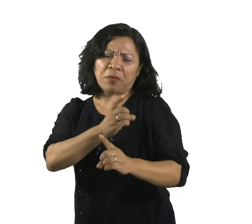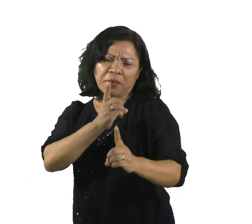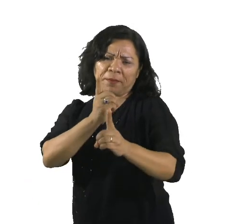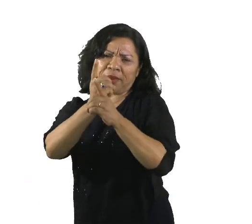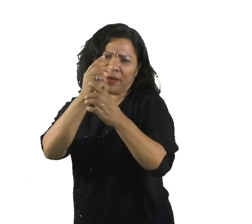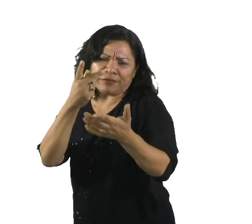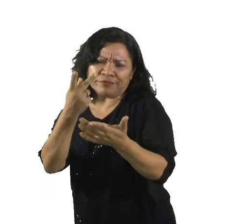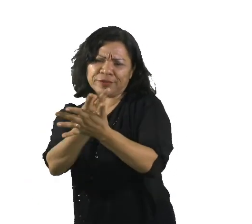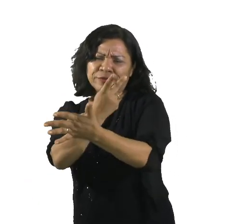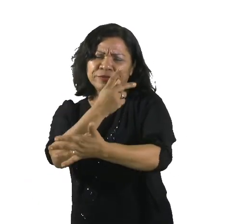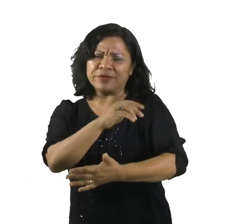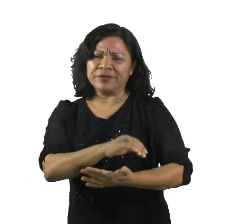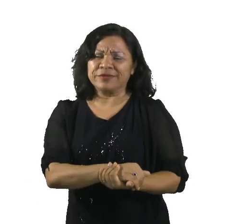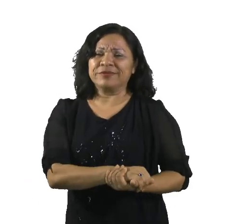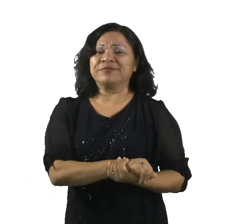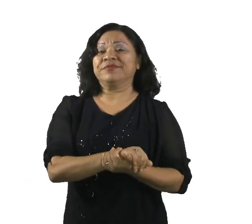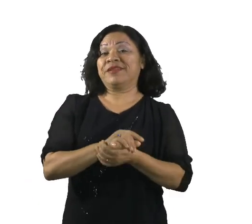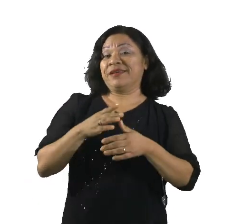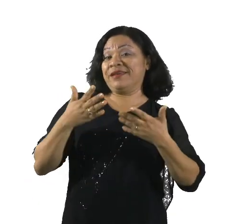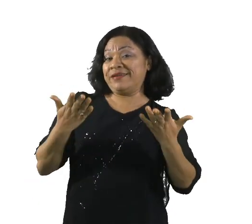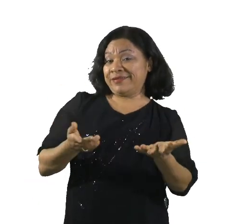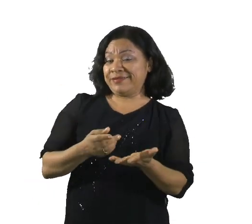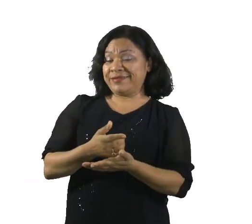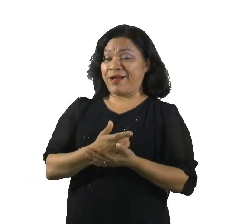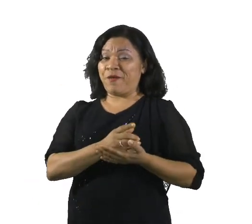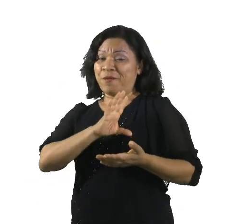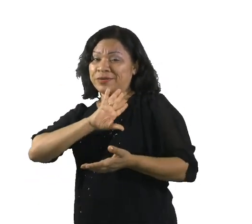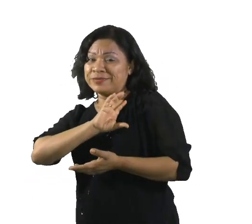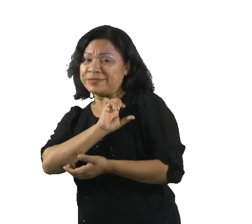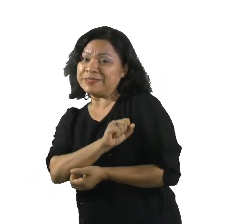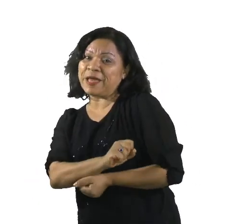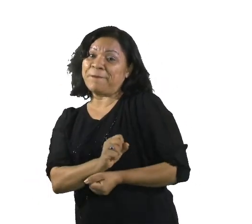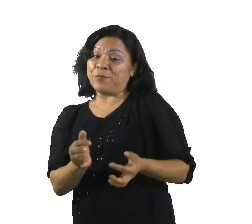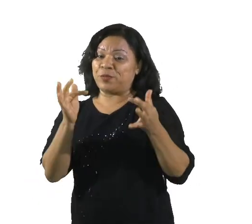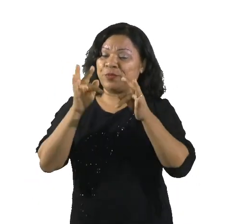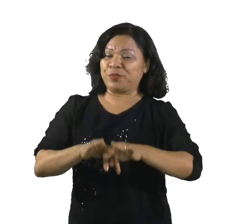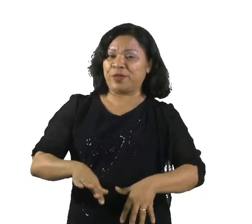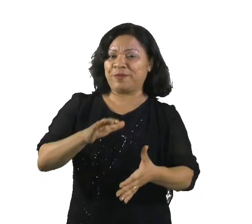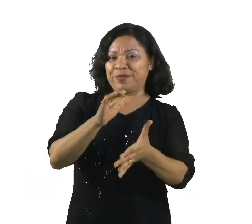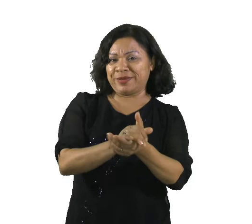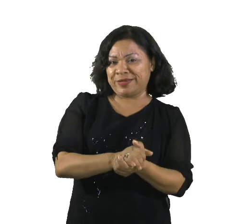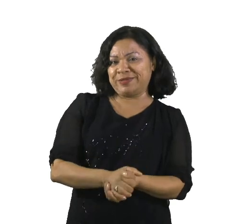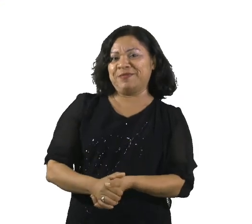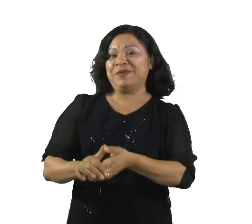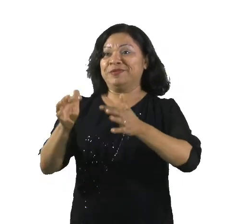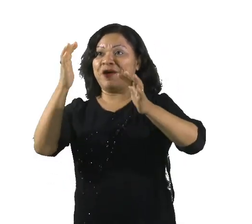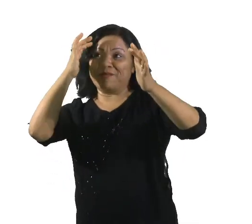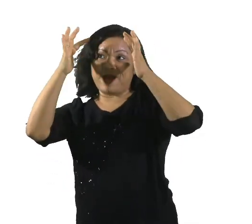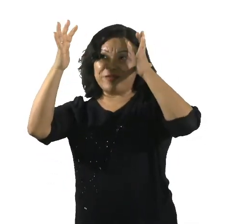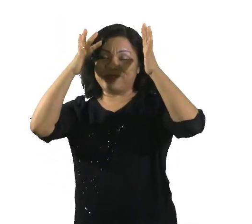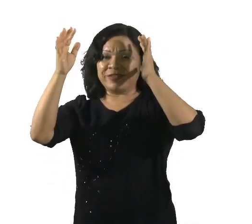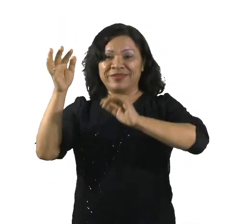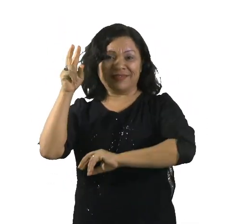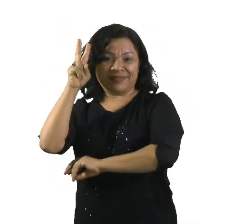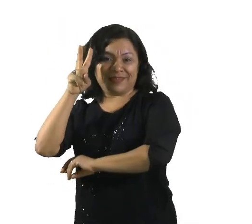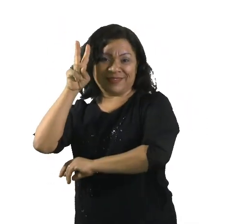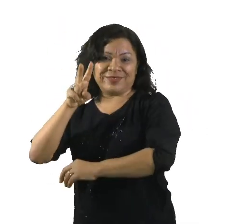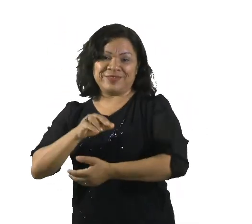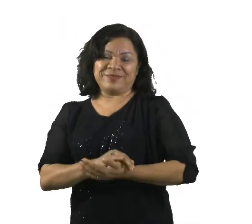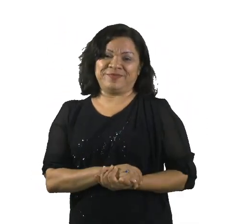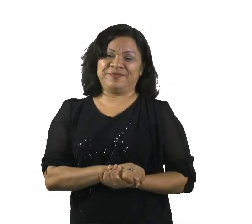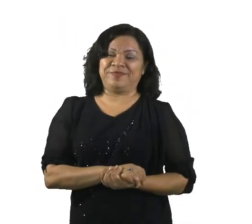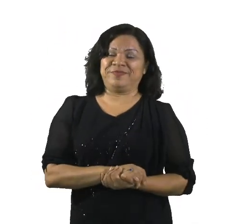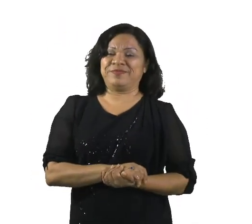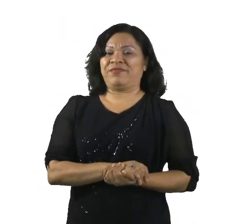amores improváveis acaba até em casamento e é a parte mais fantasiosa da história. Mas há